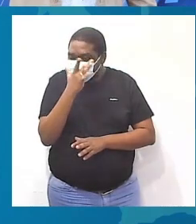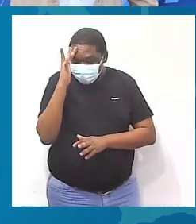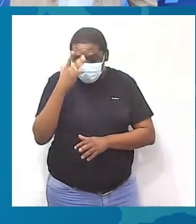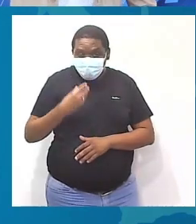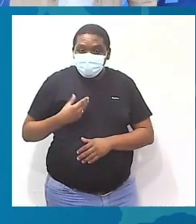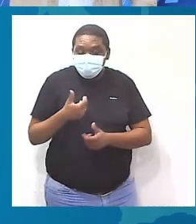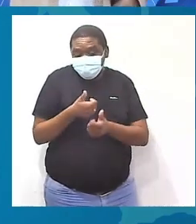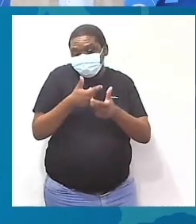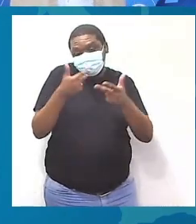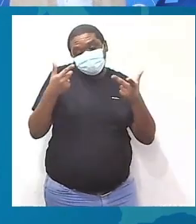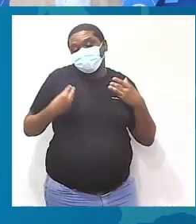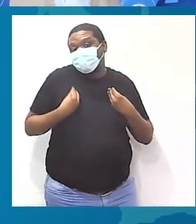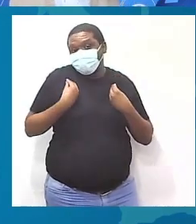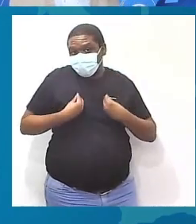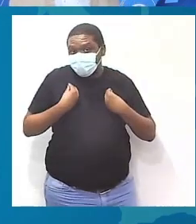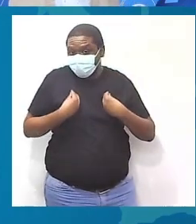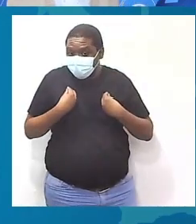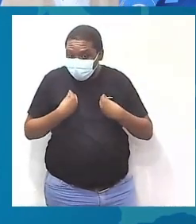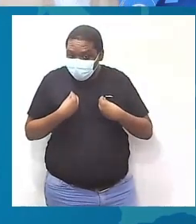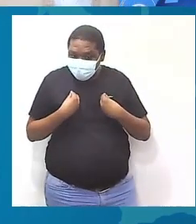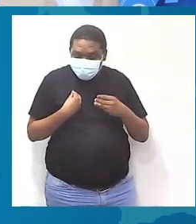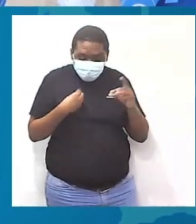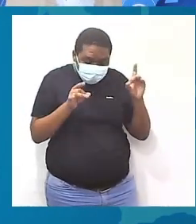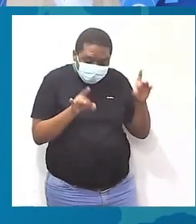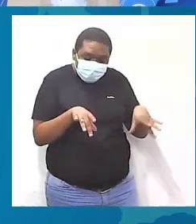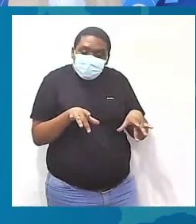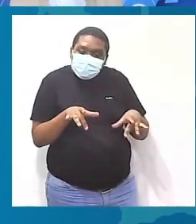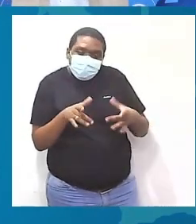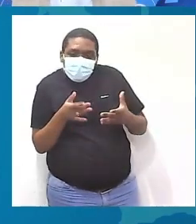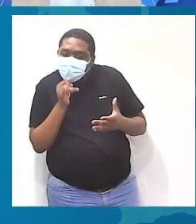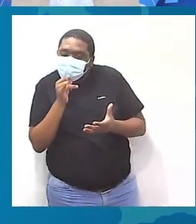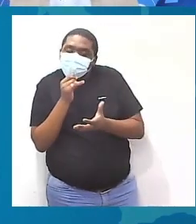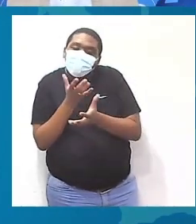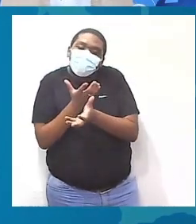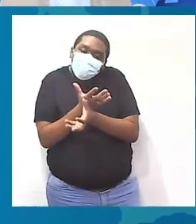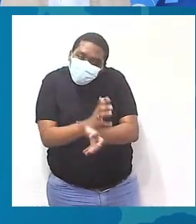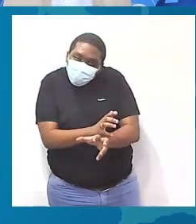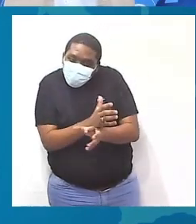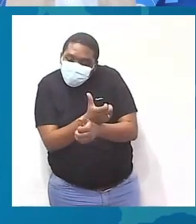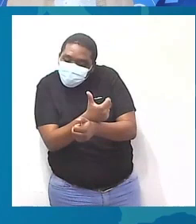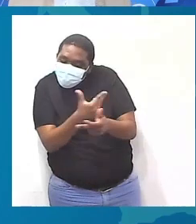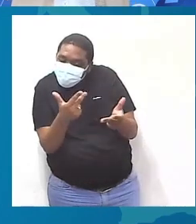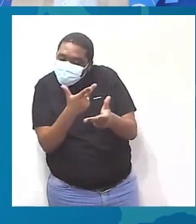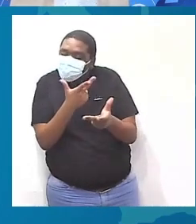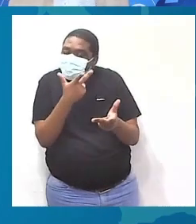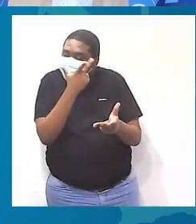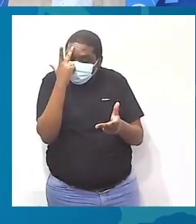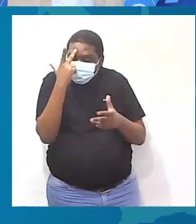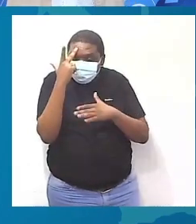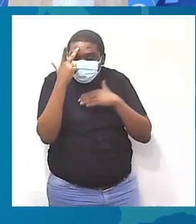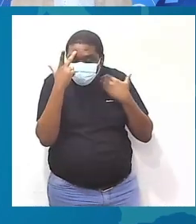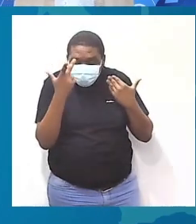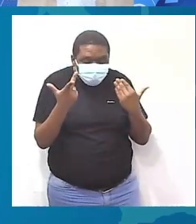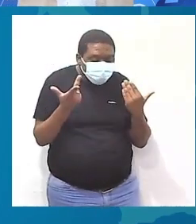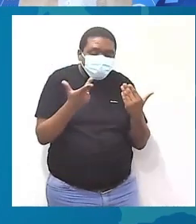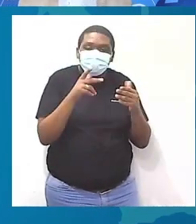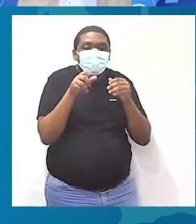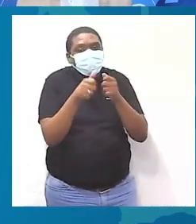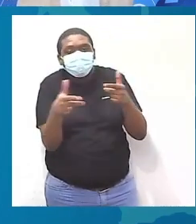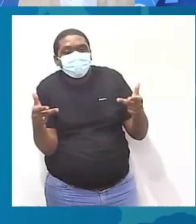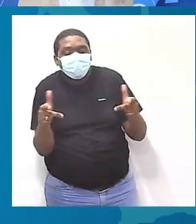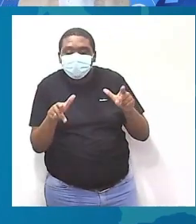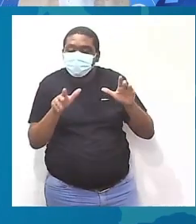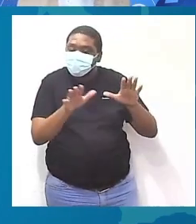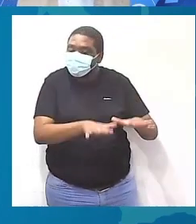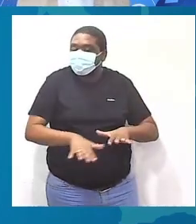vivos. Isso mesmo, vestígios, restos, né? Ou seja, eles habitaram ali na Terra nos períodos